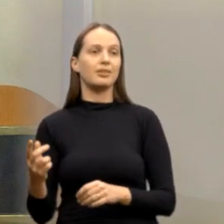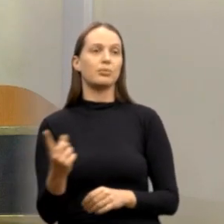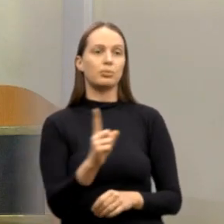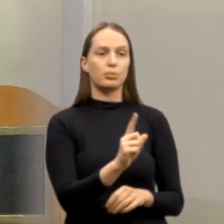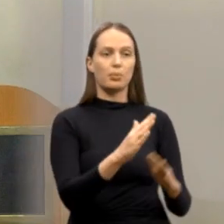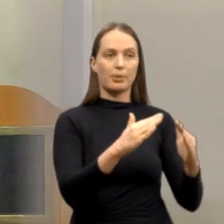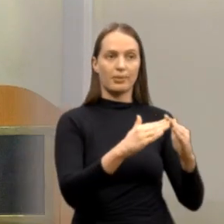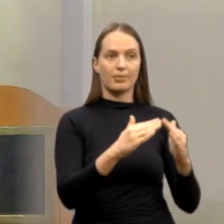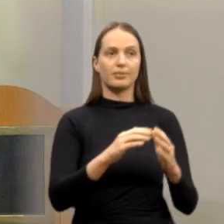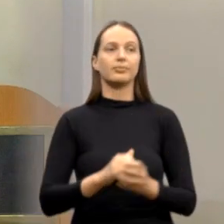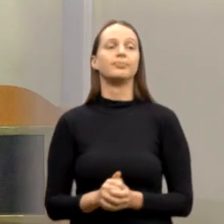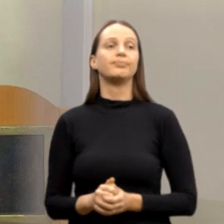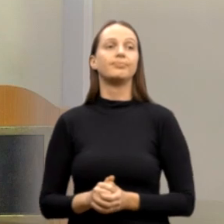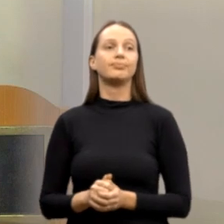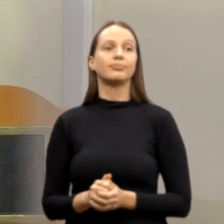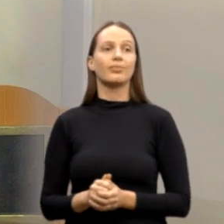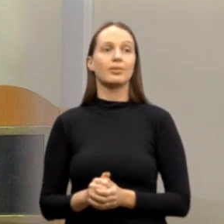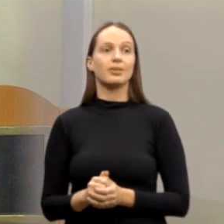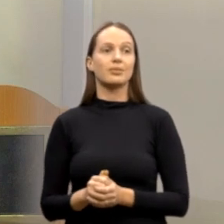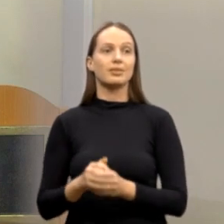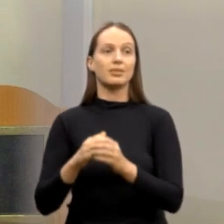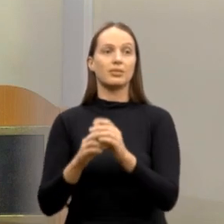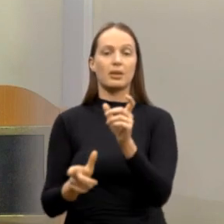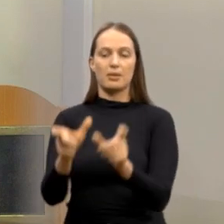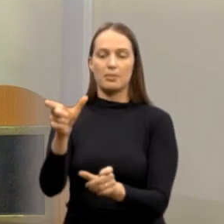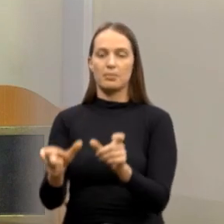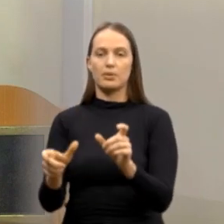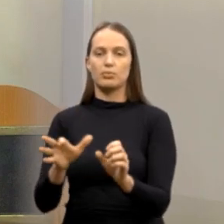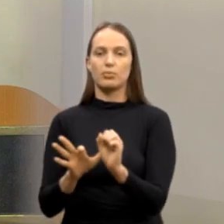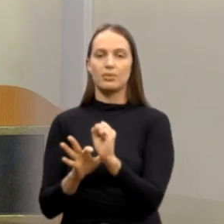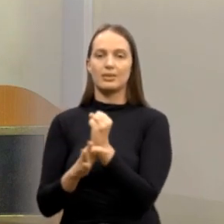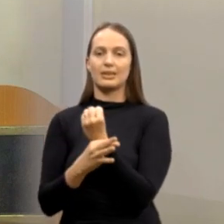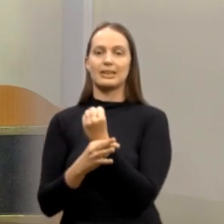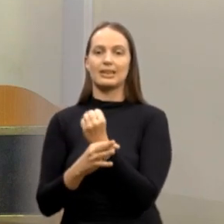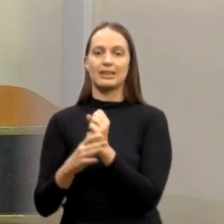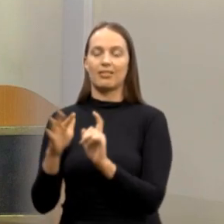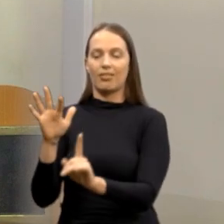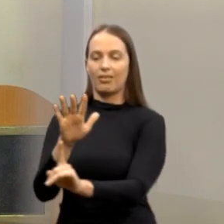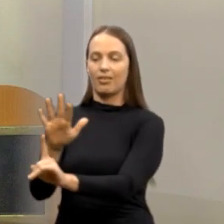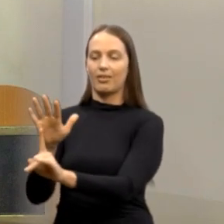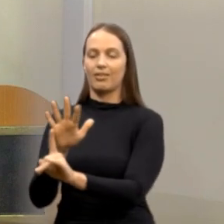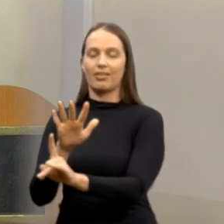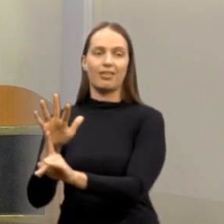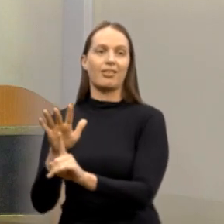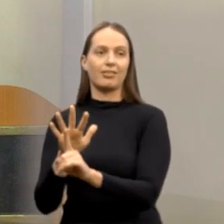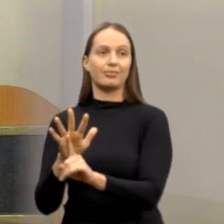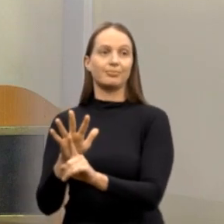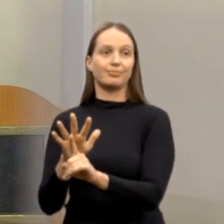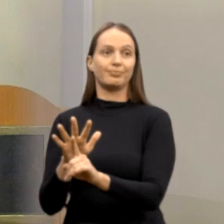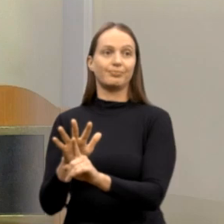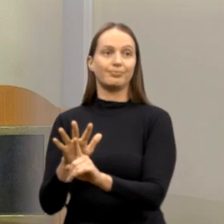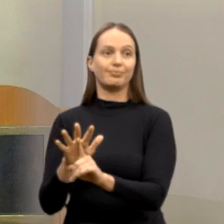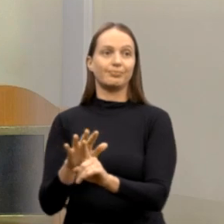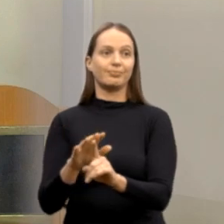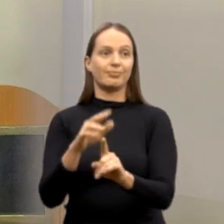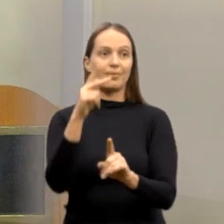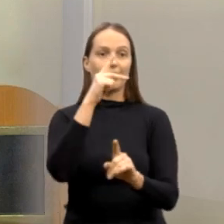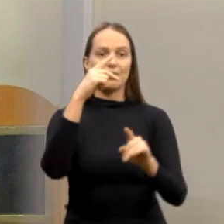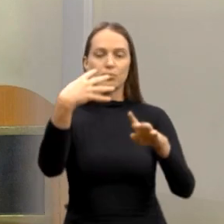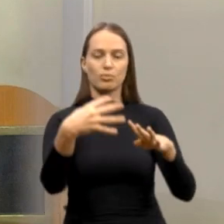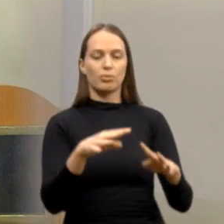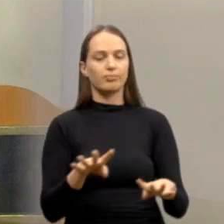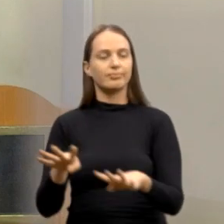o tocaram o tempo todo e segundo relato de quem viu naquela noite meu tava muito